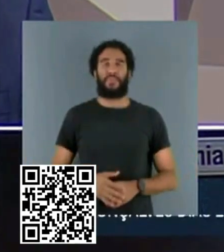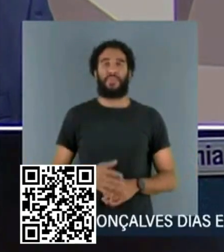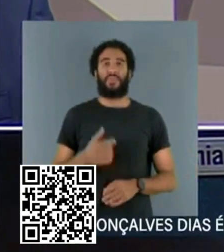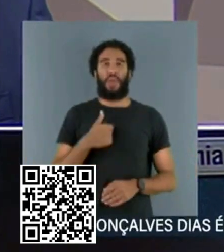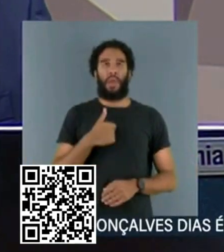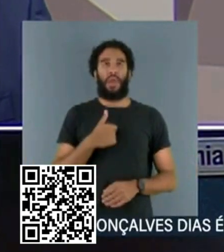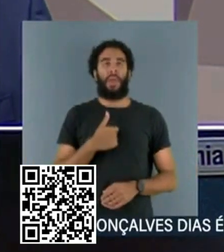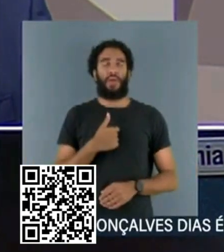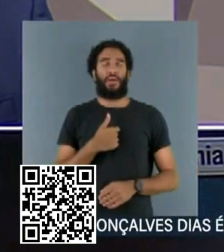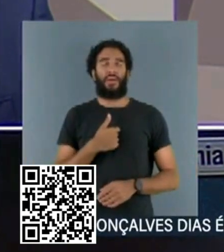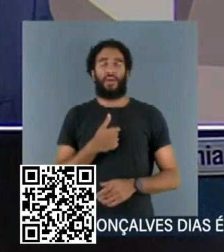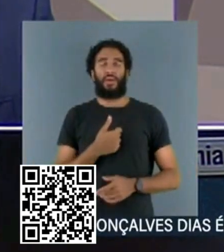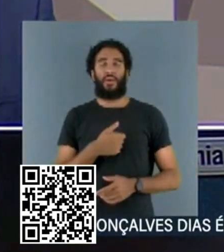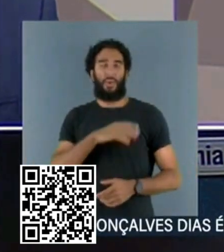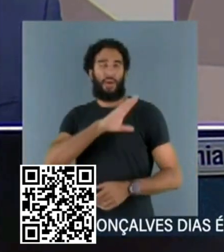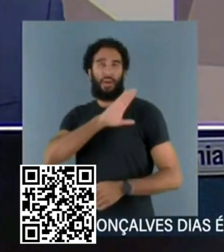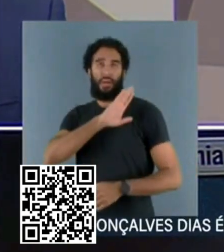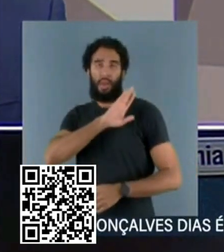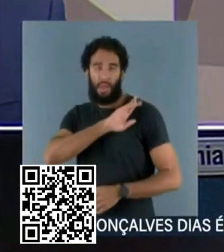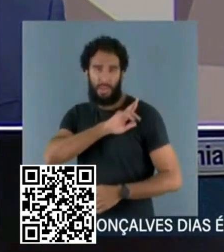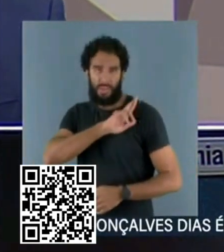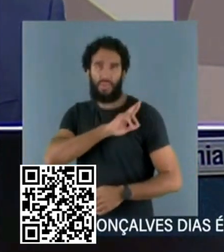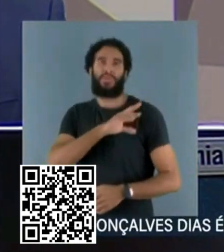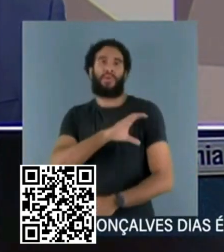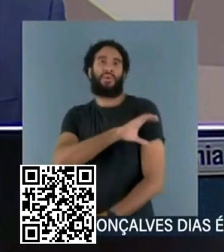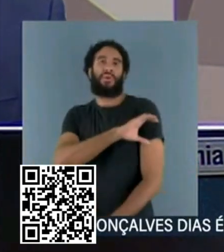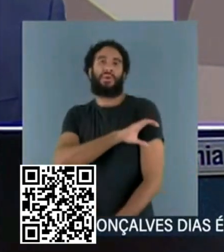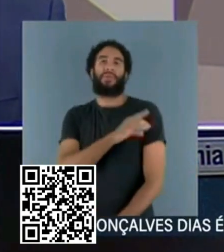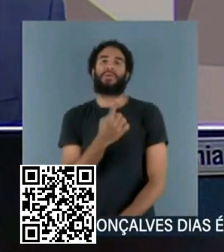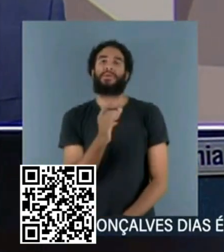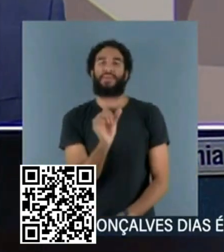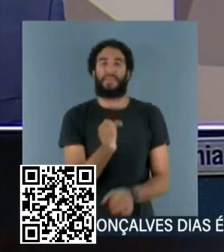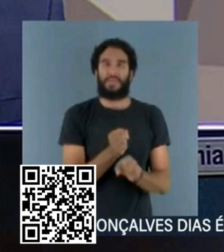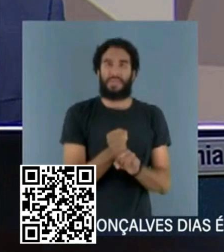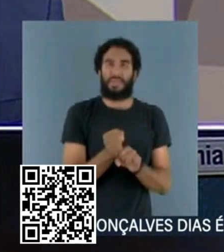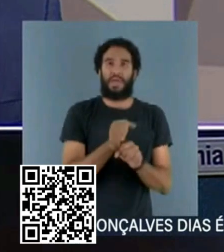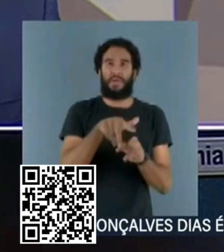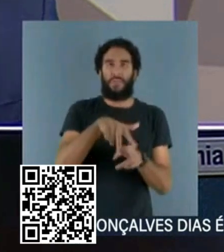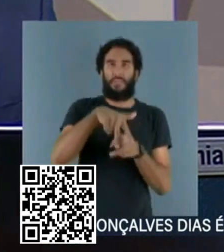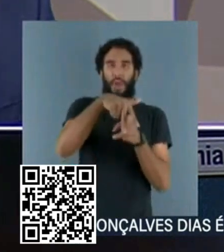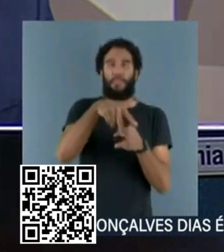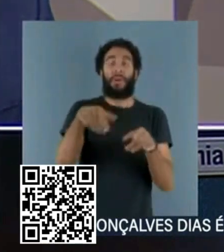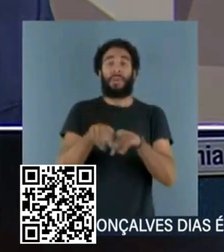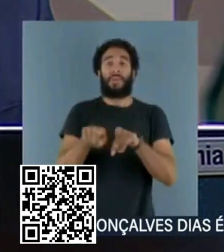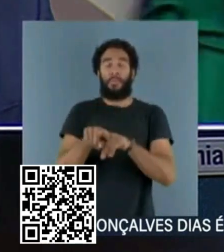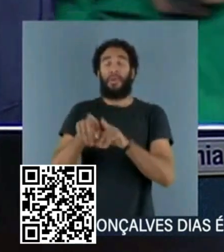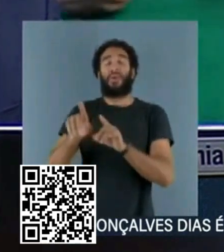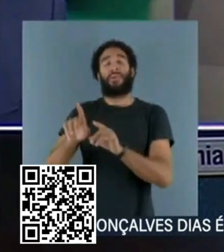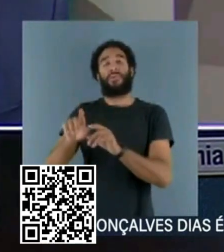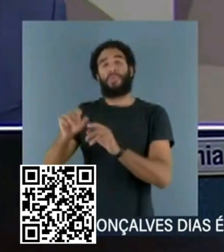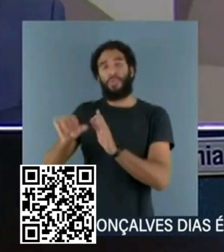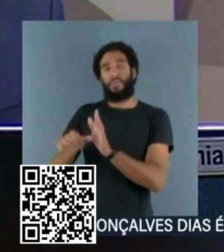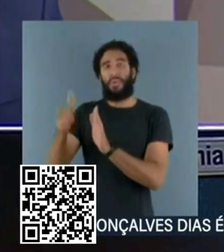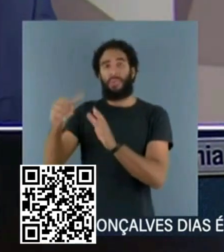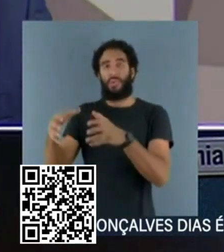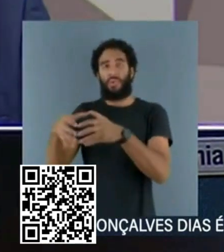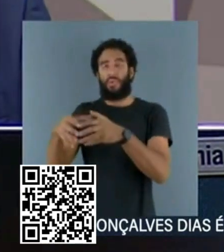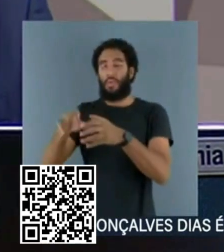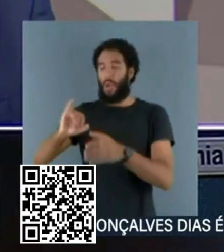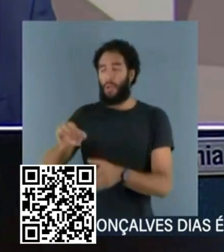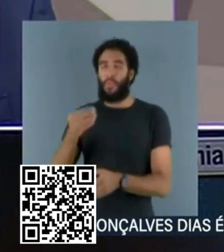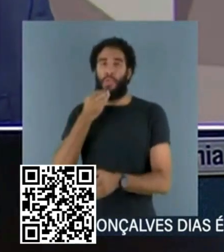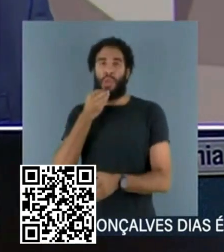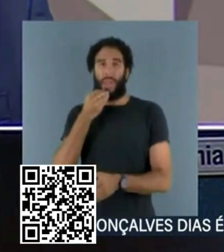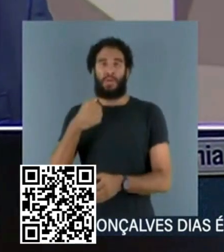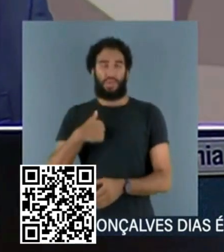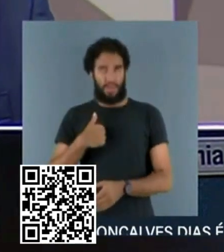Polícia Montada por 16 anos e, posteriormente, fui comandante do 1º Comando de Policiamento Regional, oportunidade que